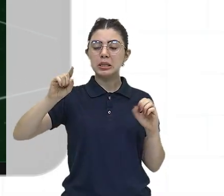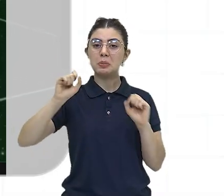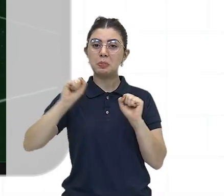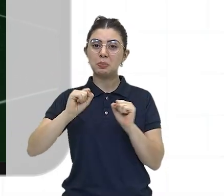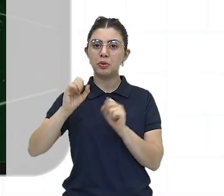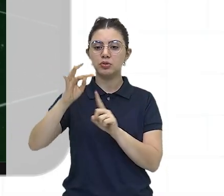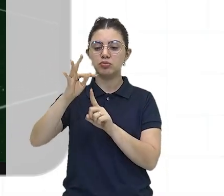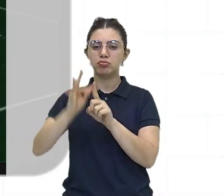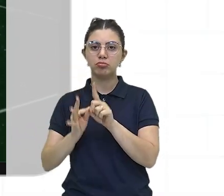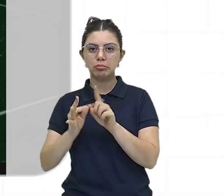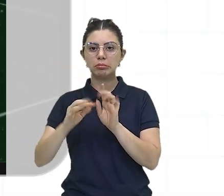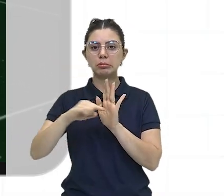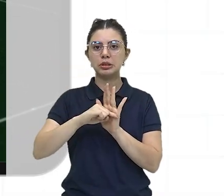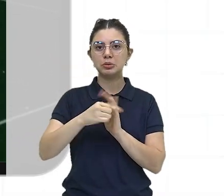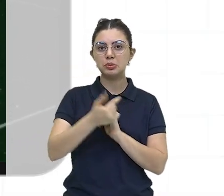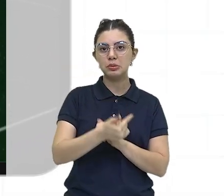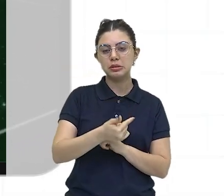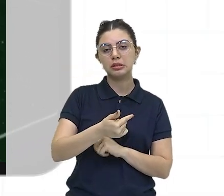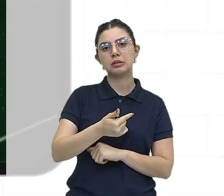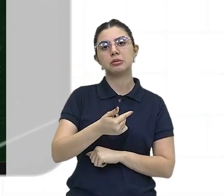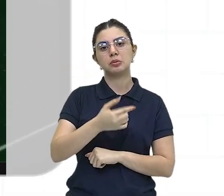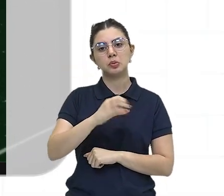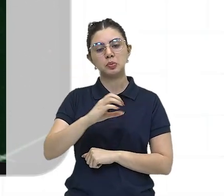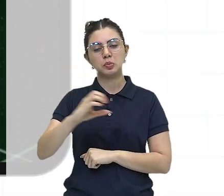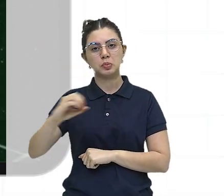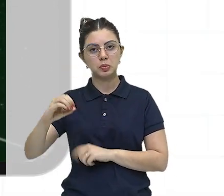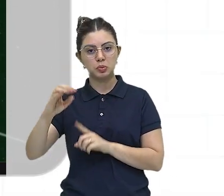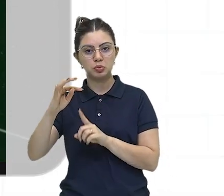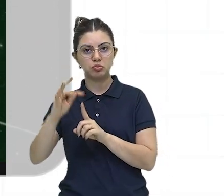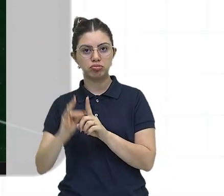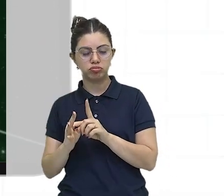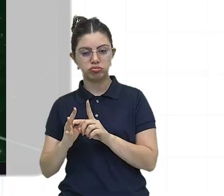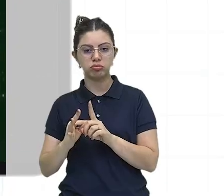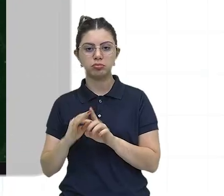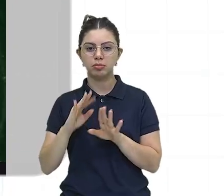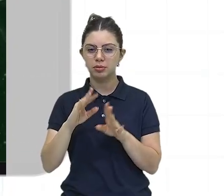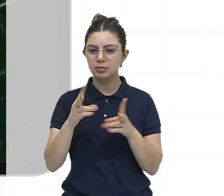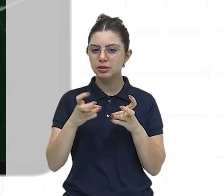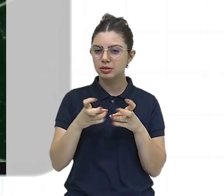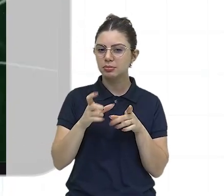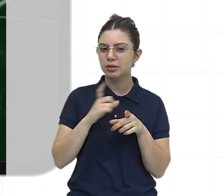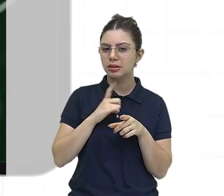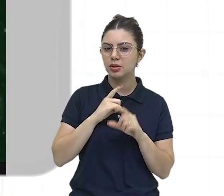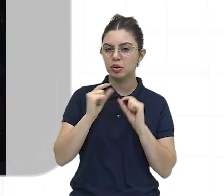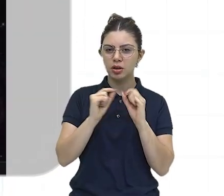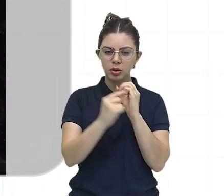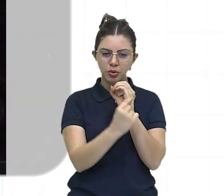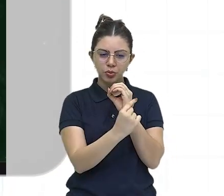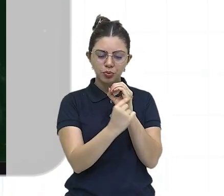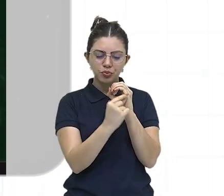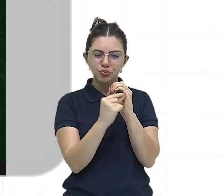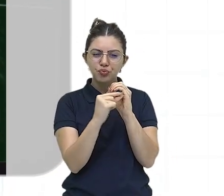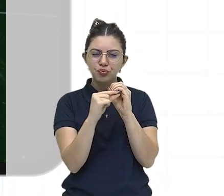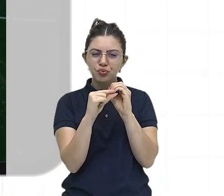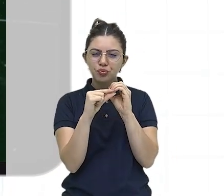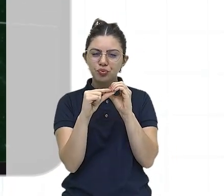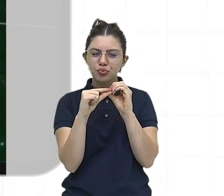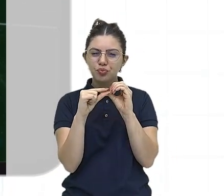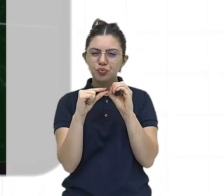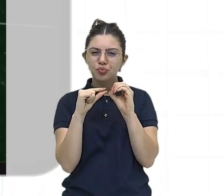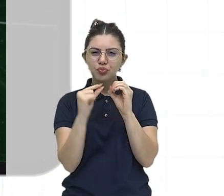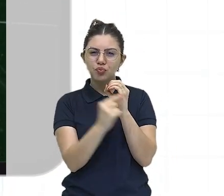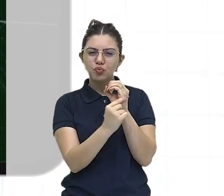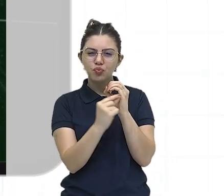graus negativos. Vocês conseguem ver que esse sistema também tem um sistema de anéis bem fininho, né? Aí vocês